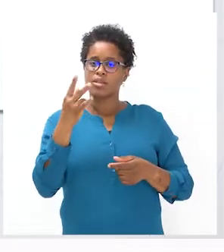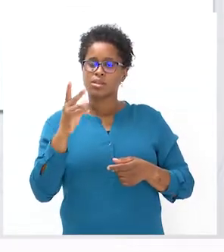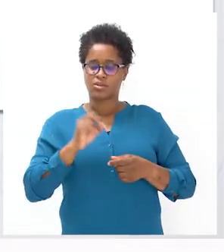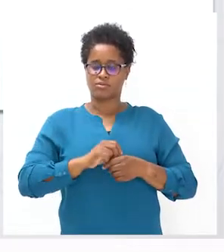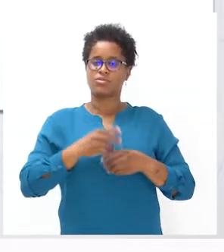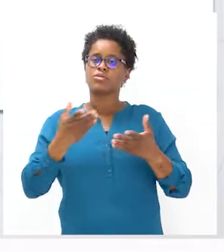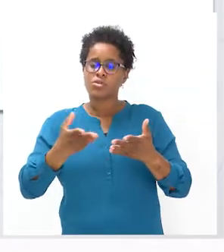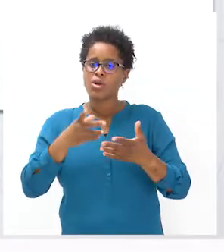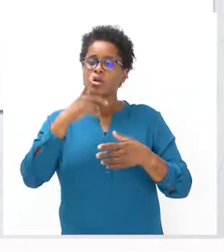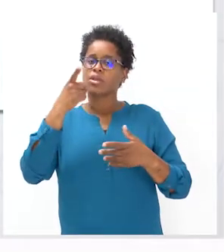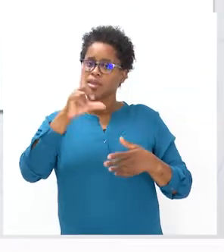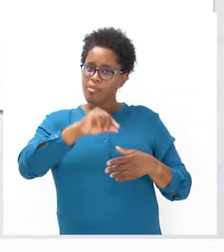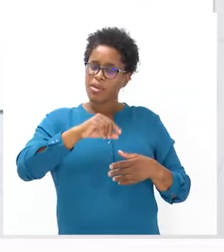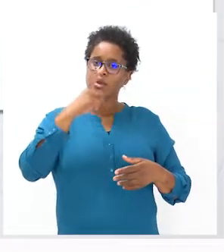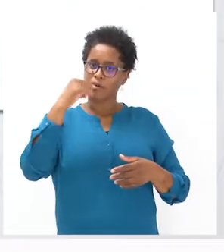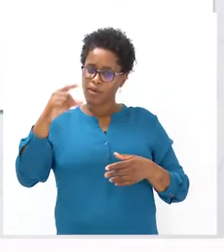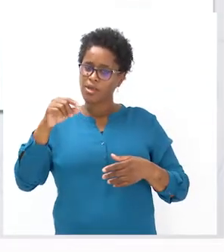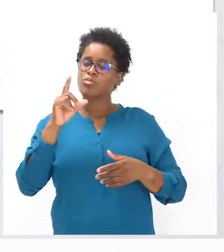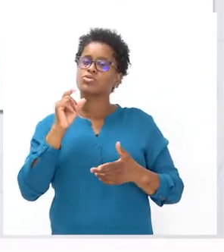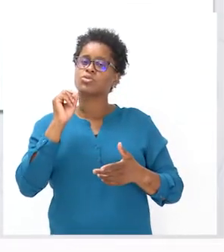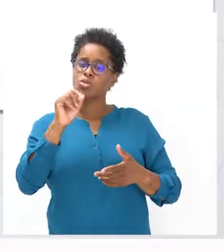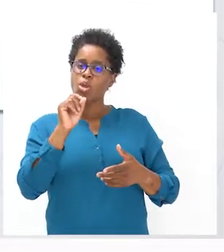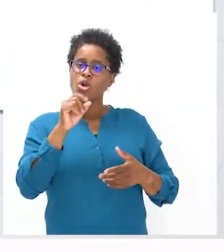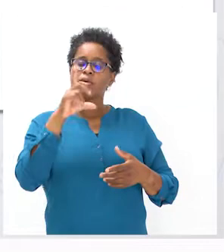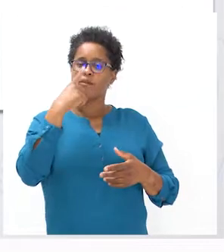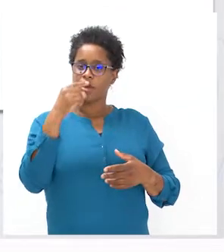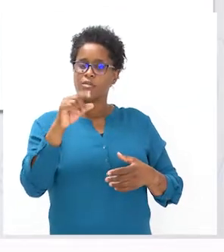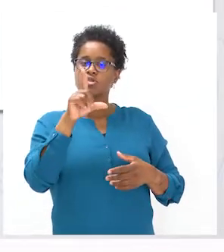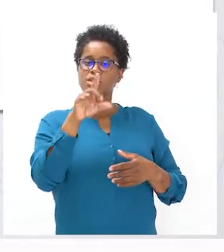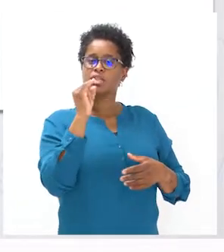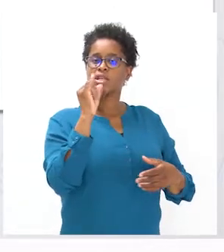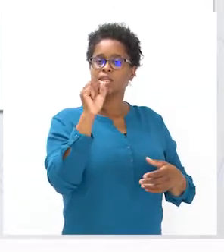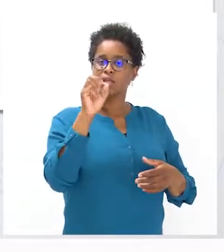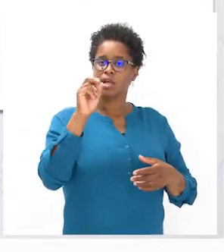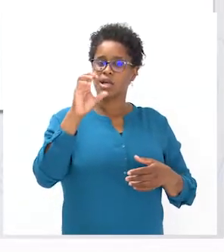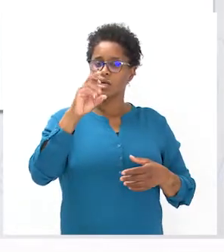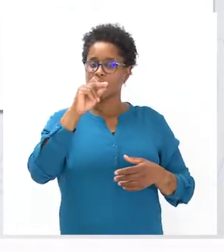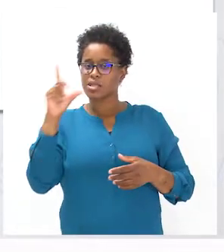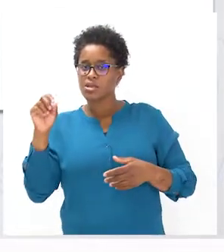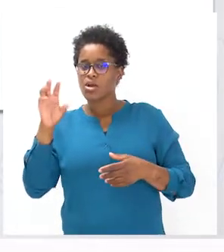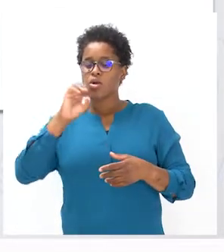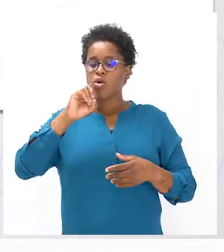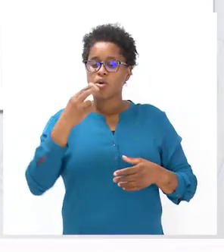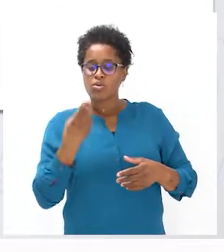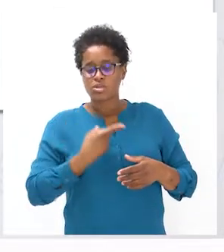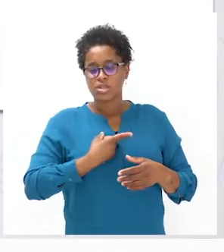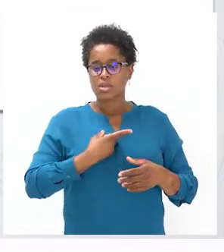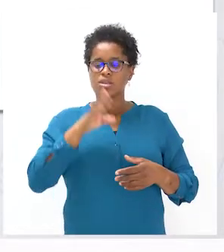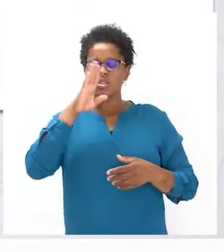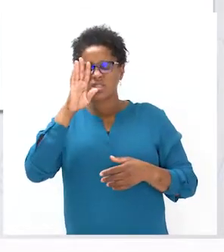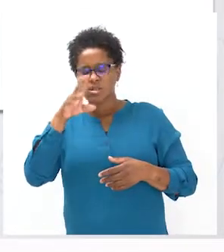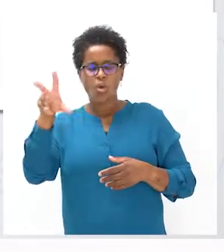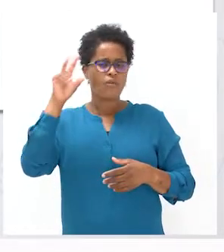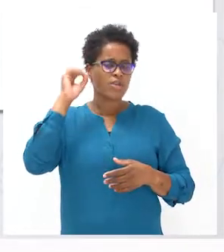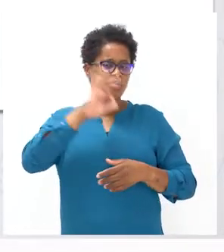Verbos copulativos, também chamados de verbos de ligação, ou seja, se ouvires o teu professor a falar de verbos de